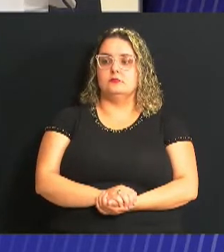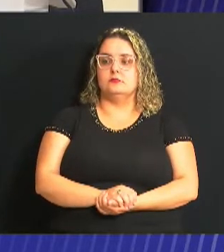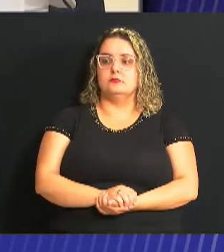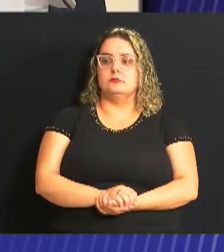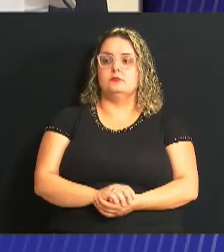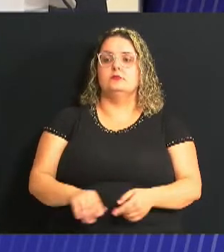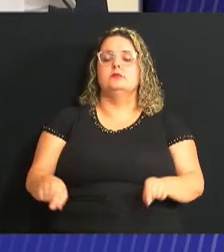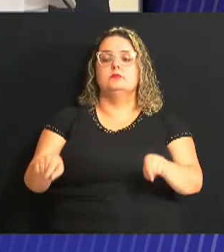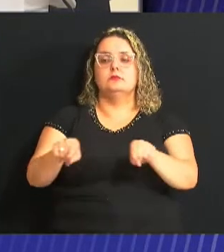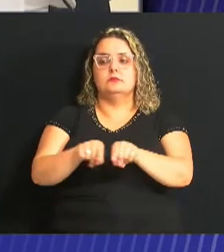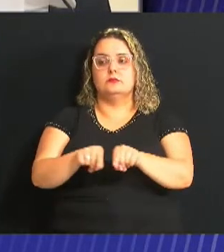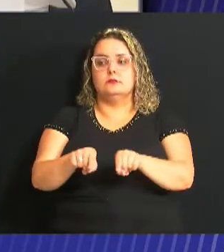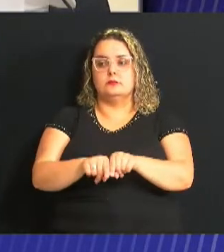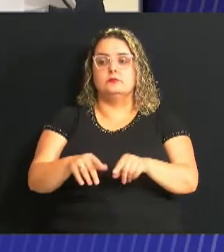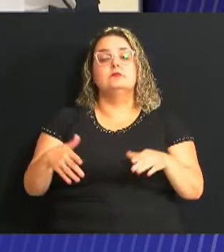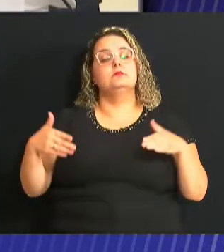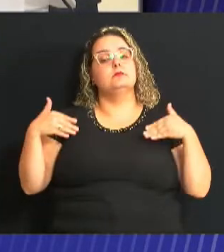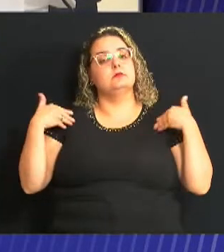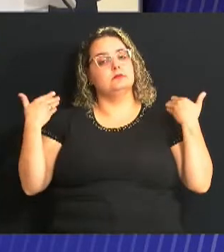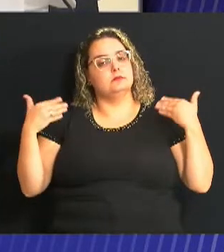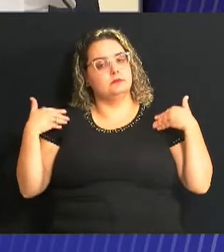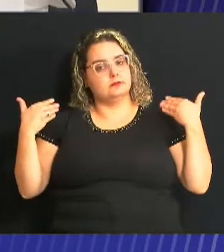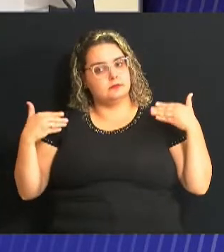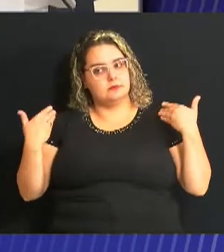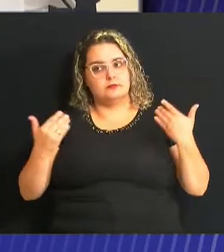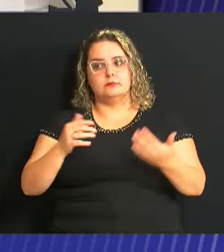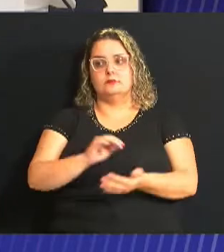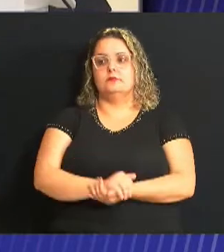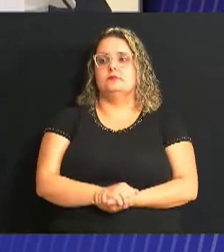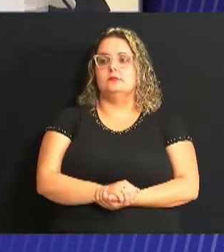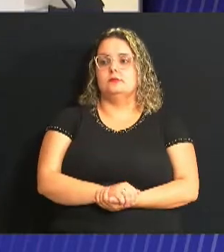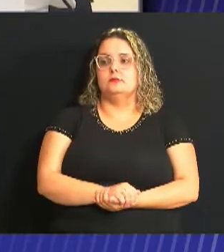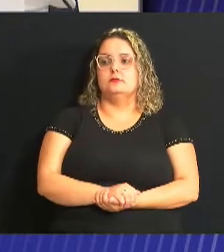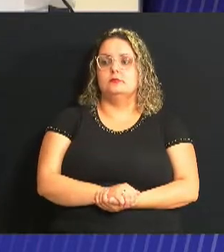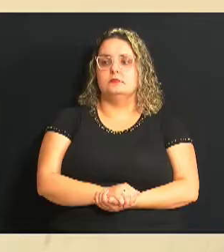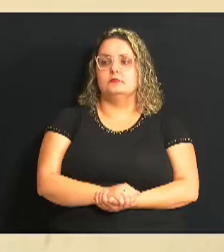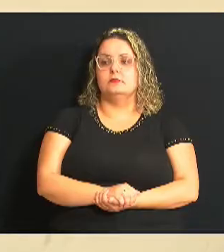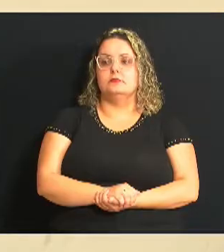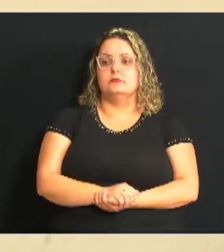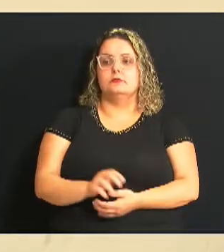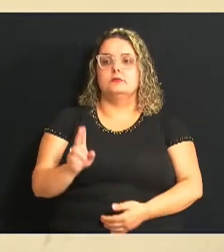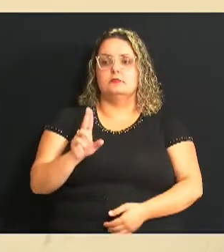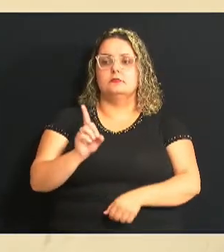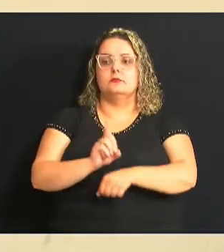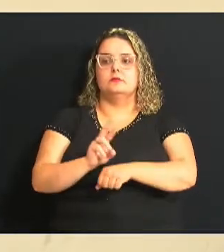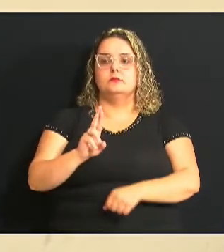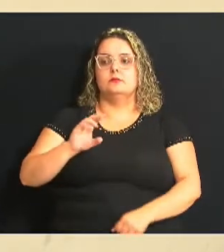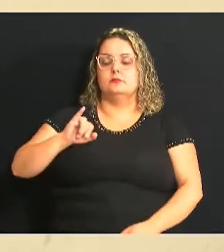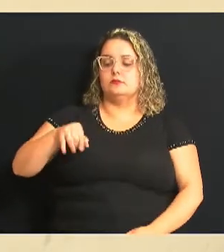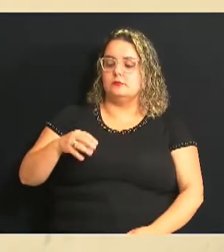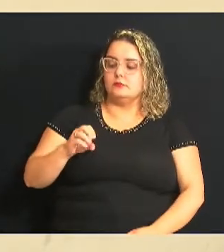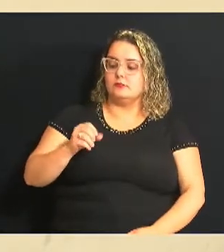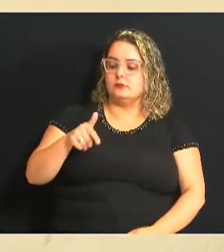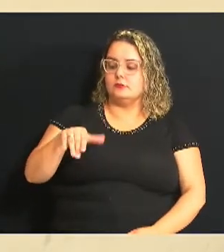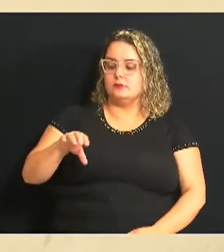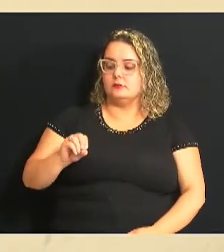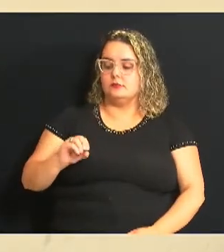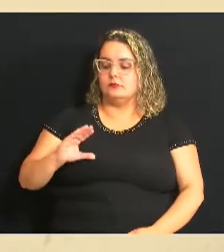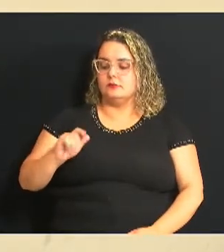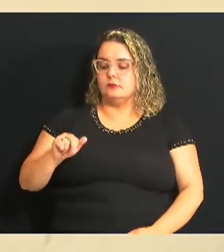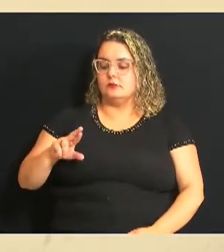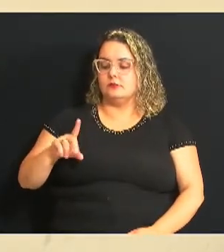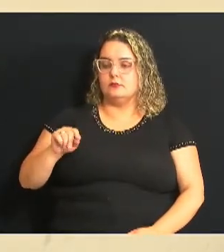Também, é com muita alegria que eu apresentei o nome do Dr. João Carlos de Jesus,